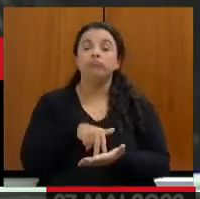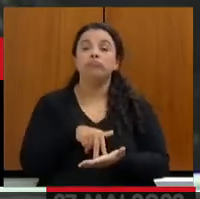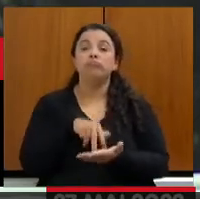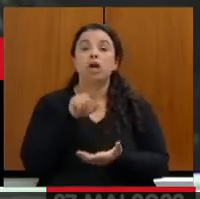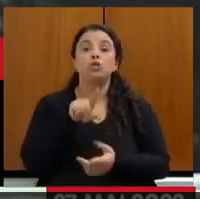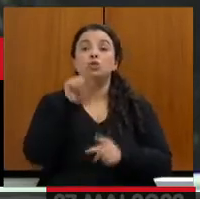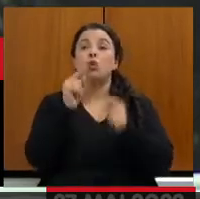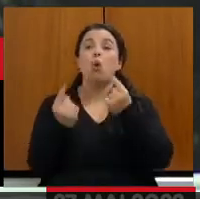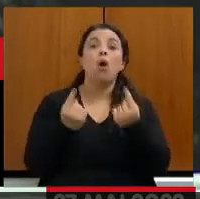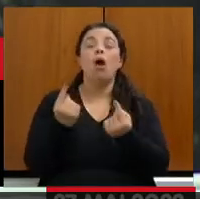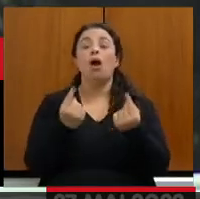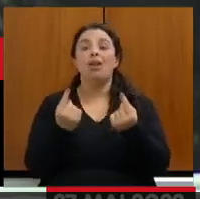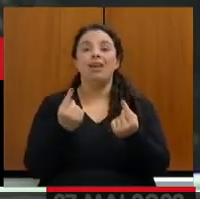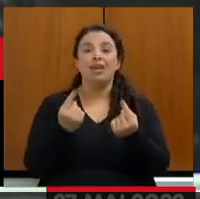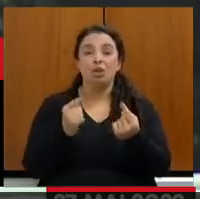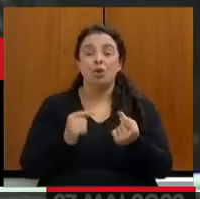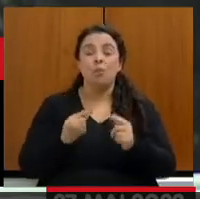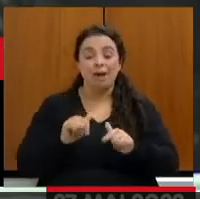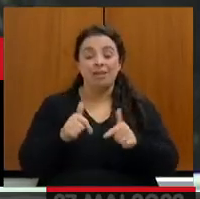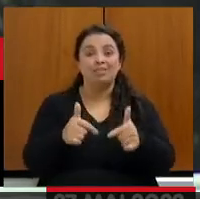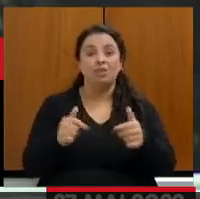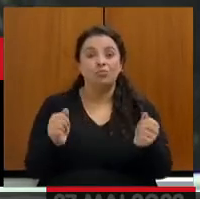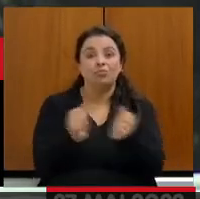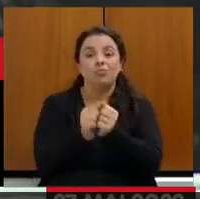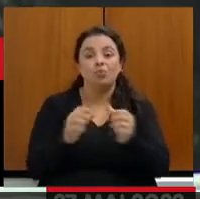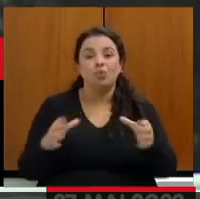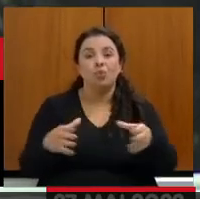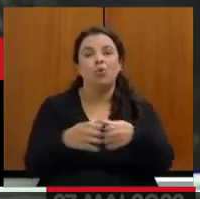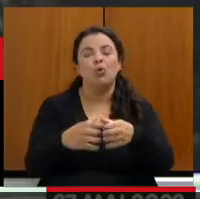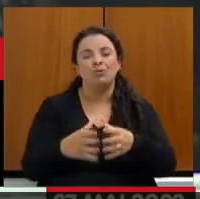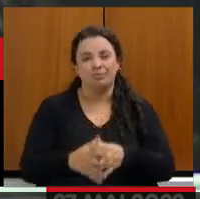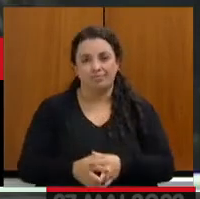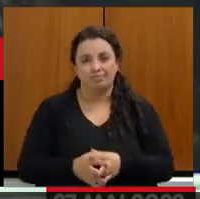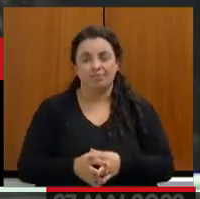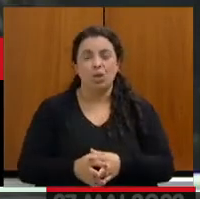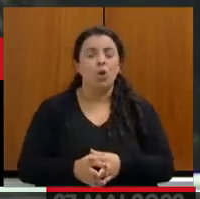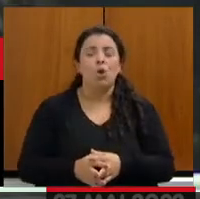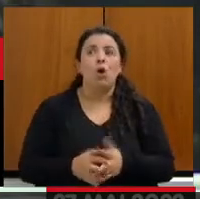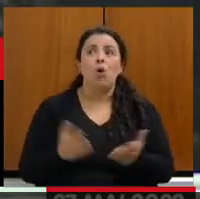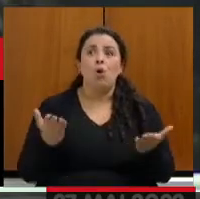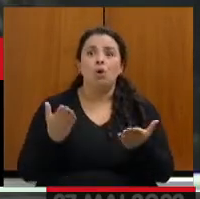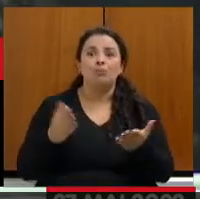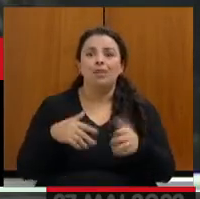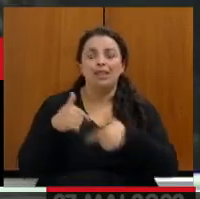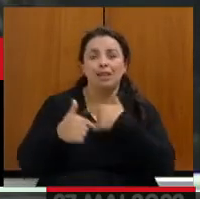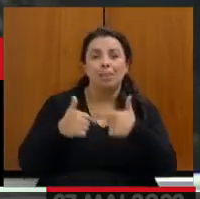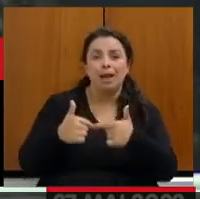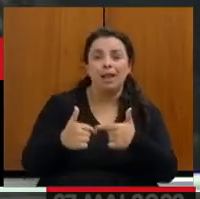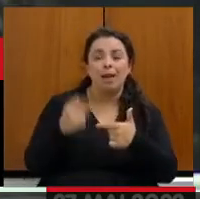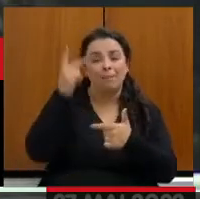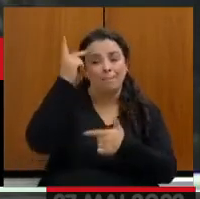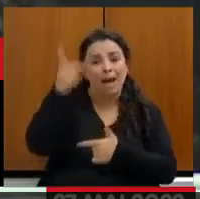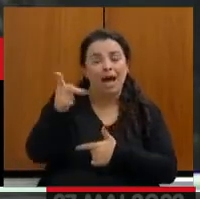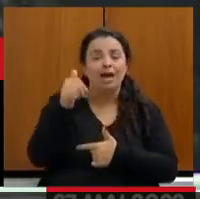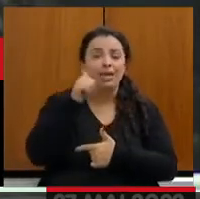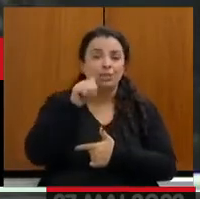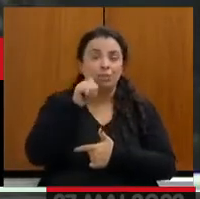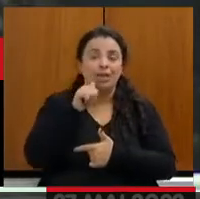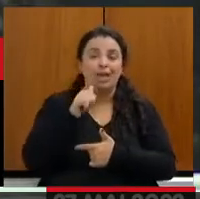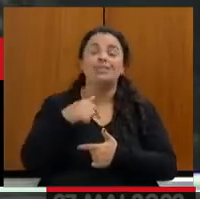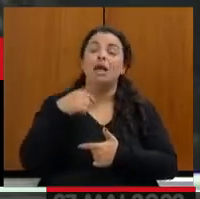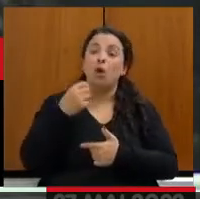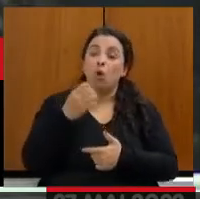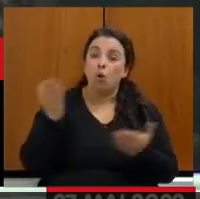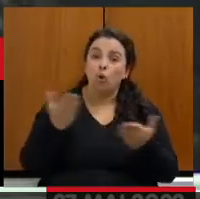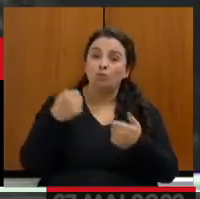e uma ação conjunta não dá mais para trabalhar pelas mulheres ou para as mulheres é preciso trabalhar